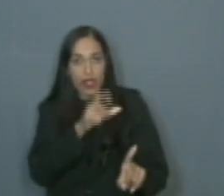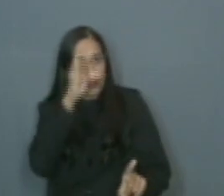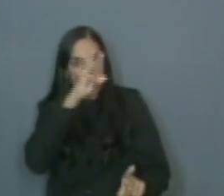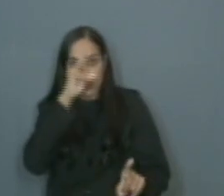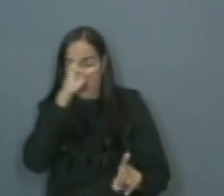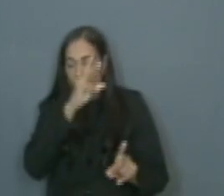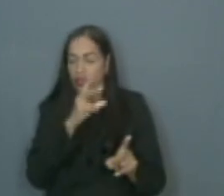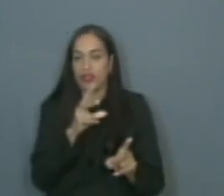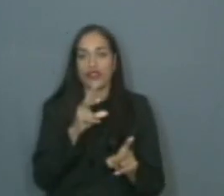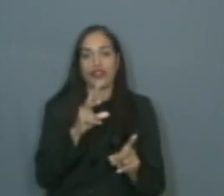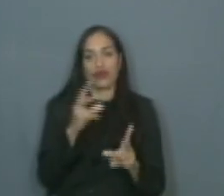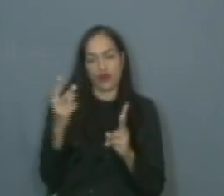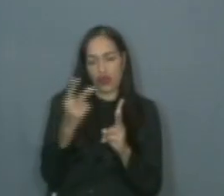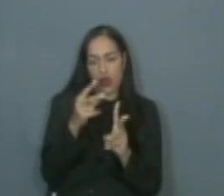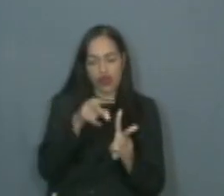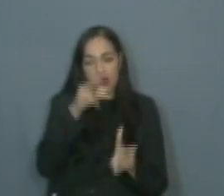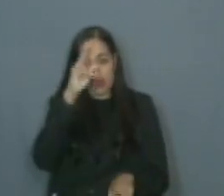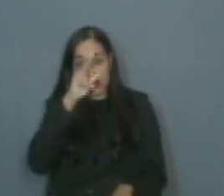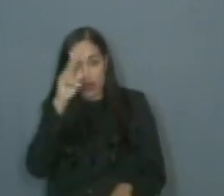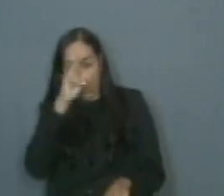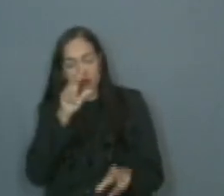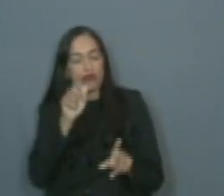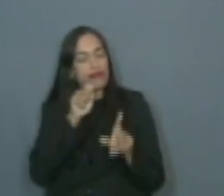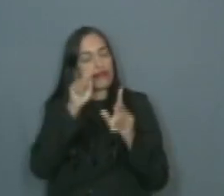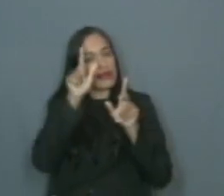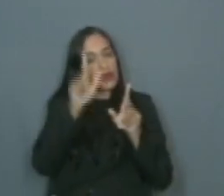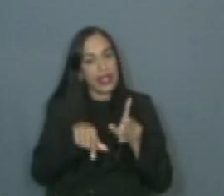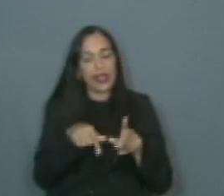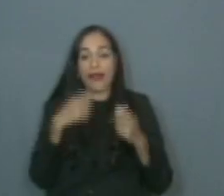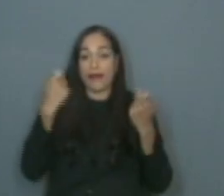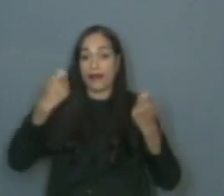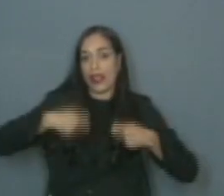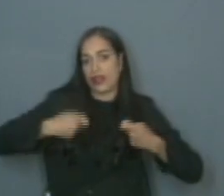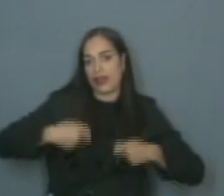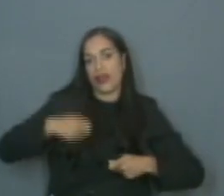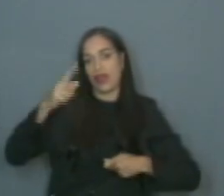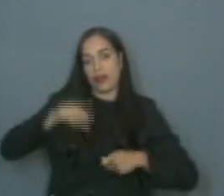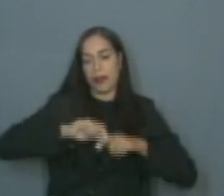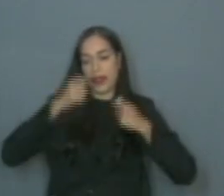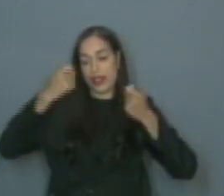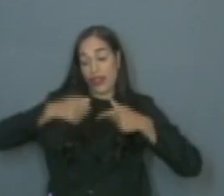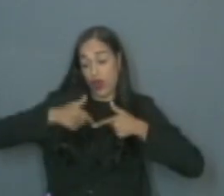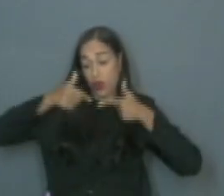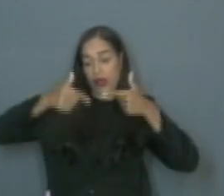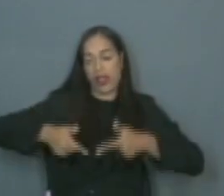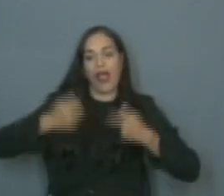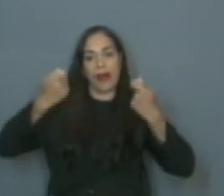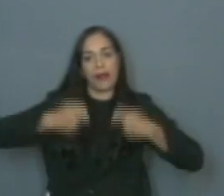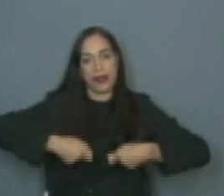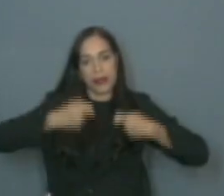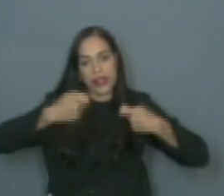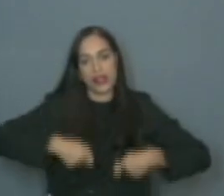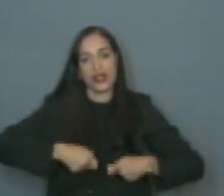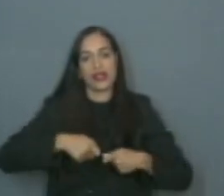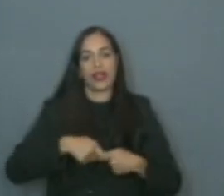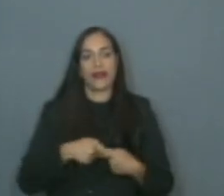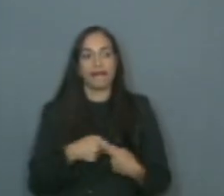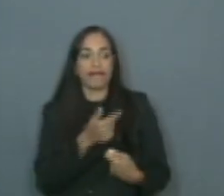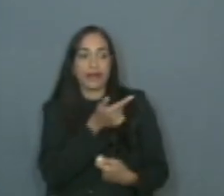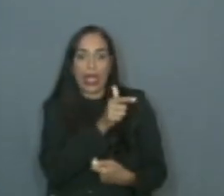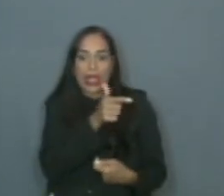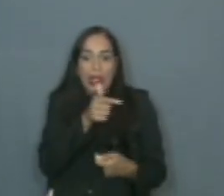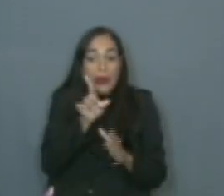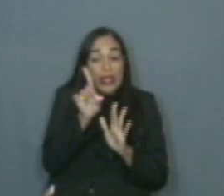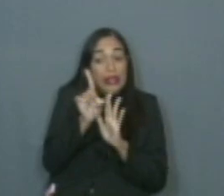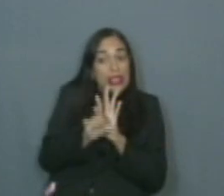durante todo este tempo que vale a pena e necessariamente precisamos lutar por aqueles que mais precisam. É sobre não ter nenhum